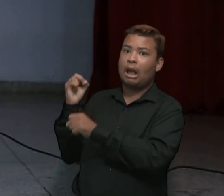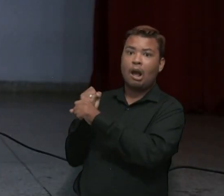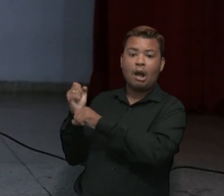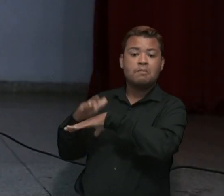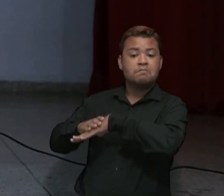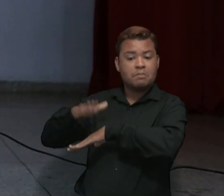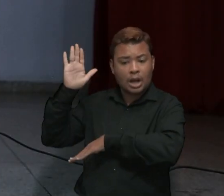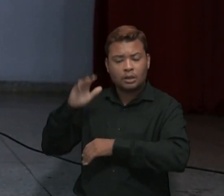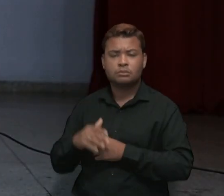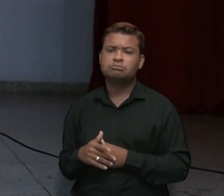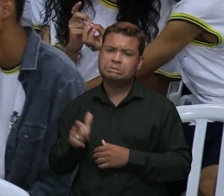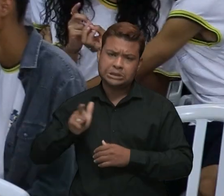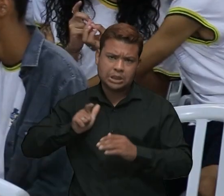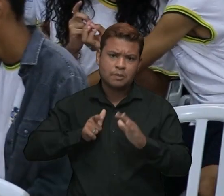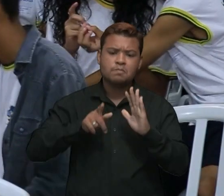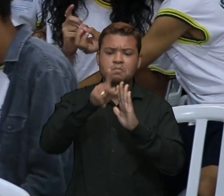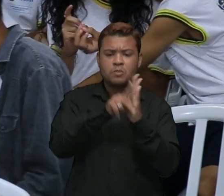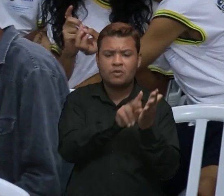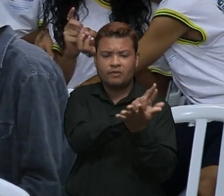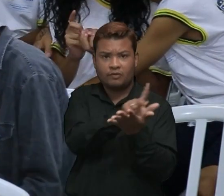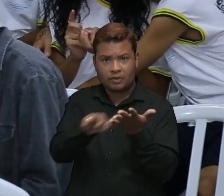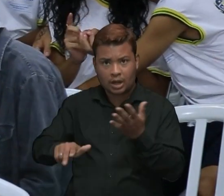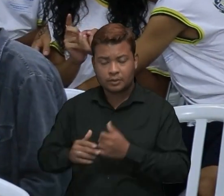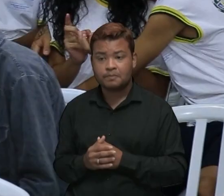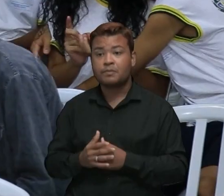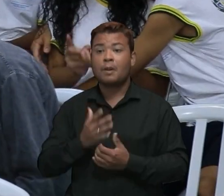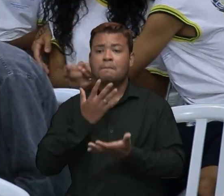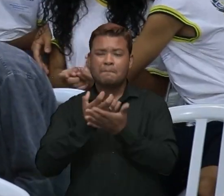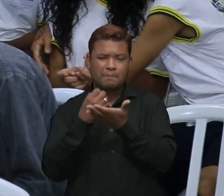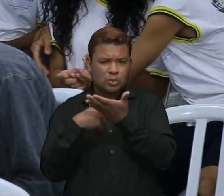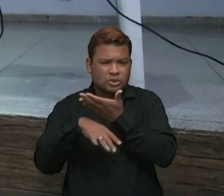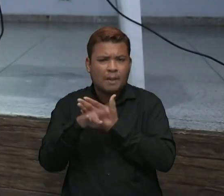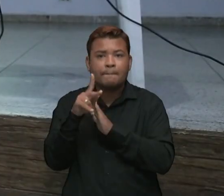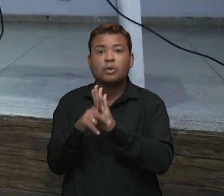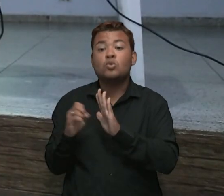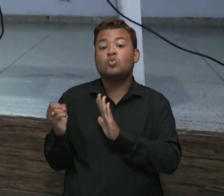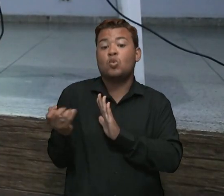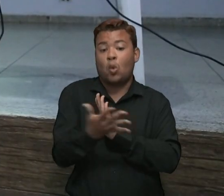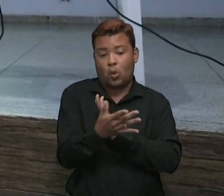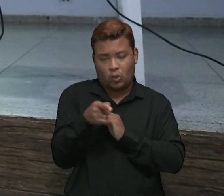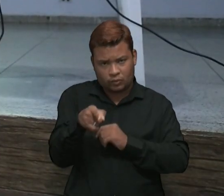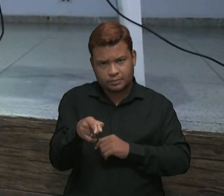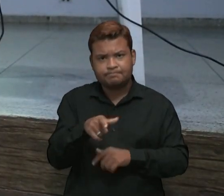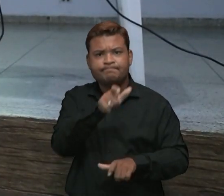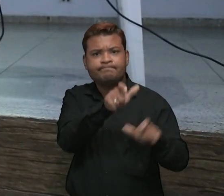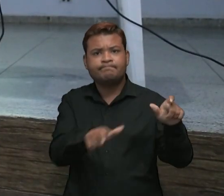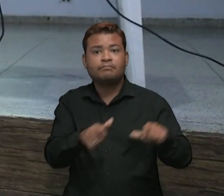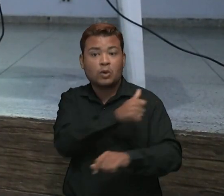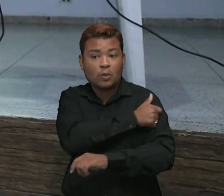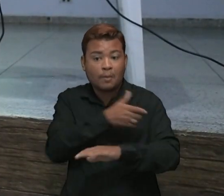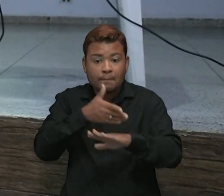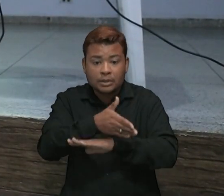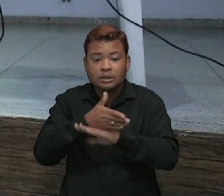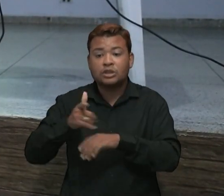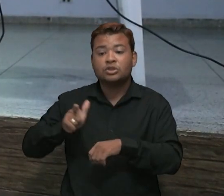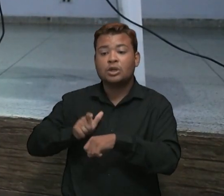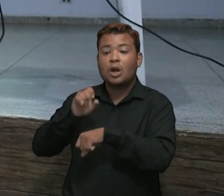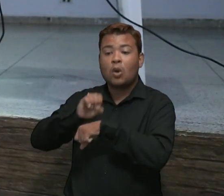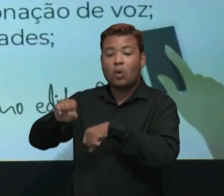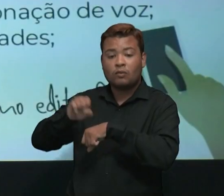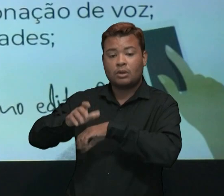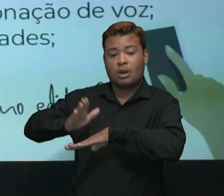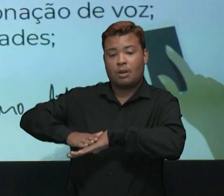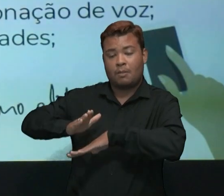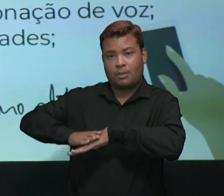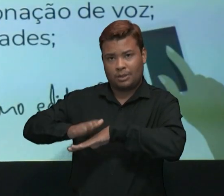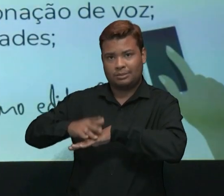com diferentes projetos. O podcast é o mais recente. Os participantes tiveram oficinas ministradas